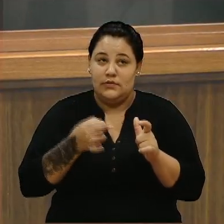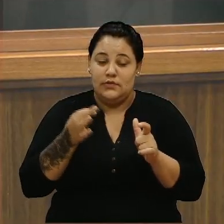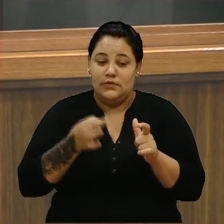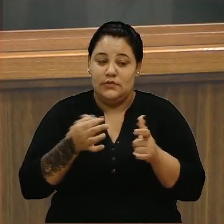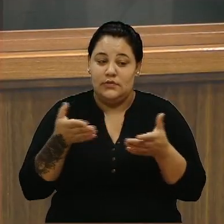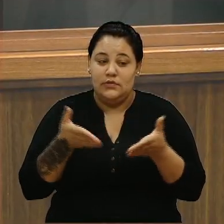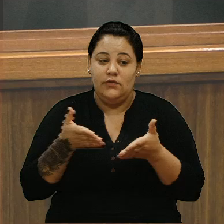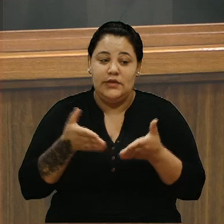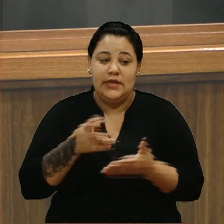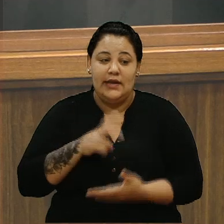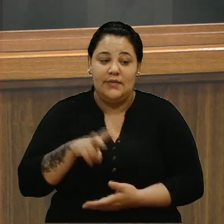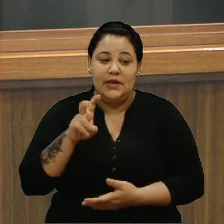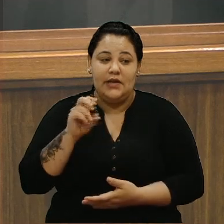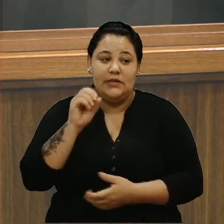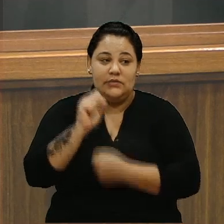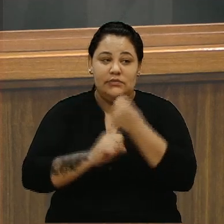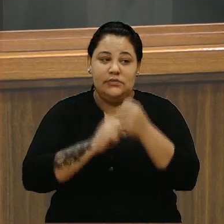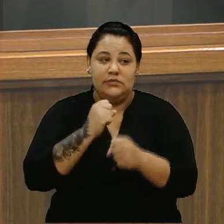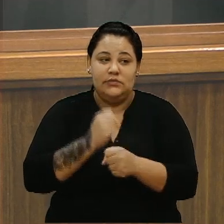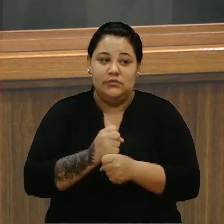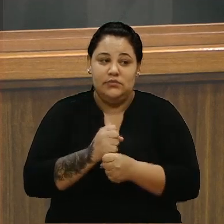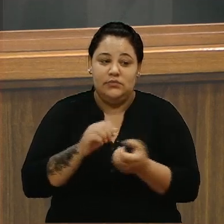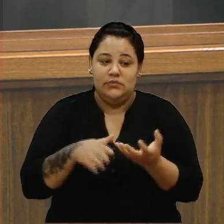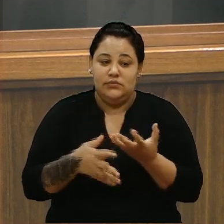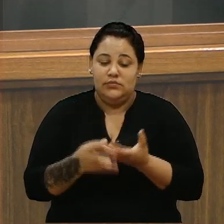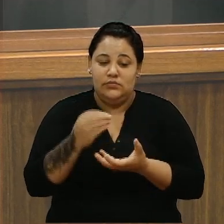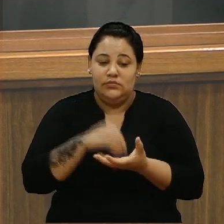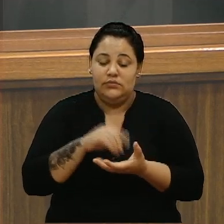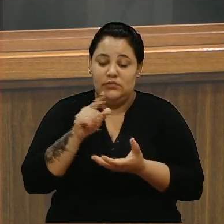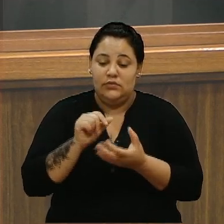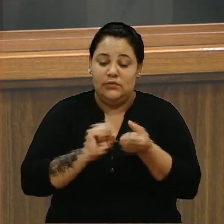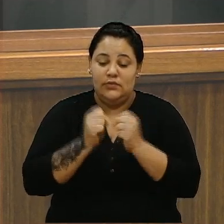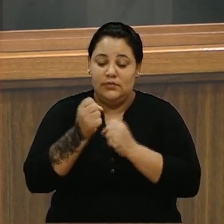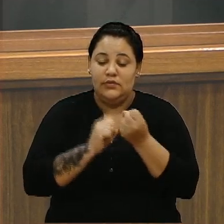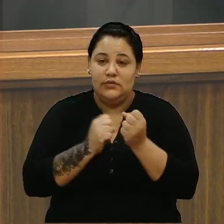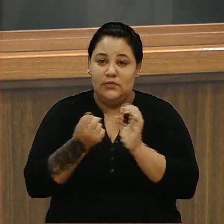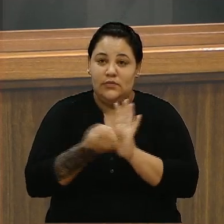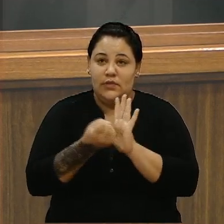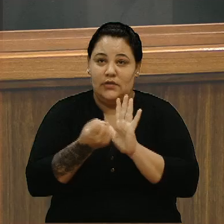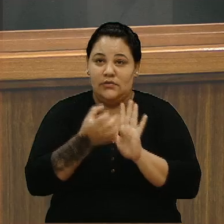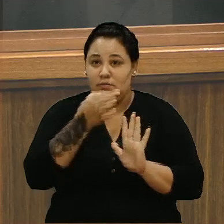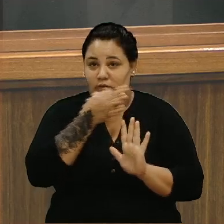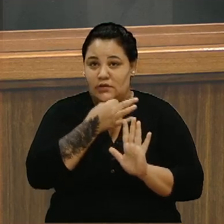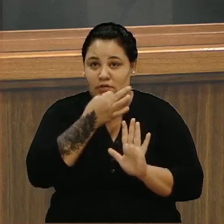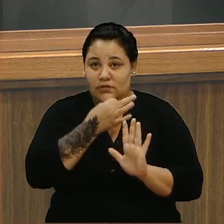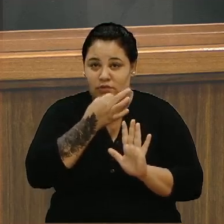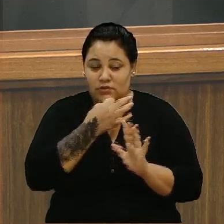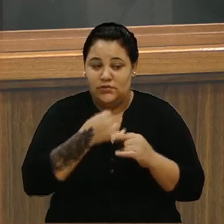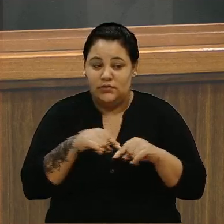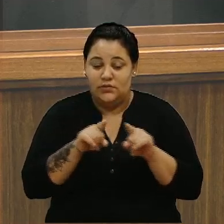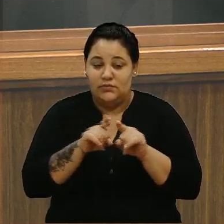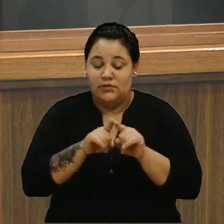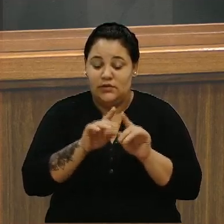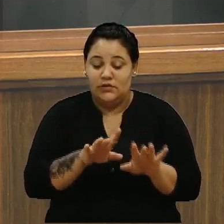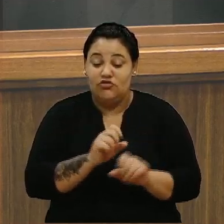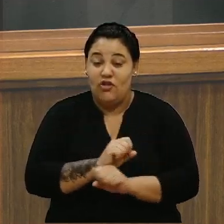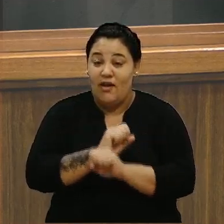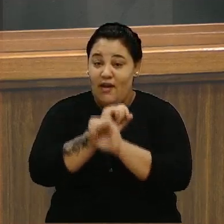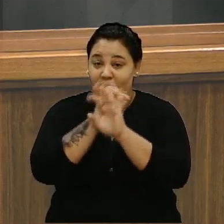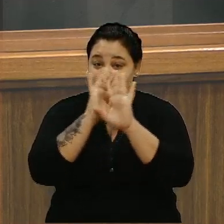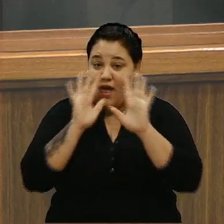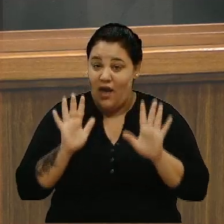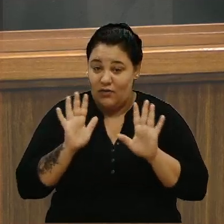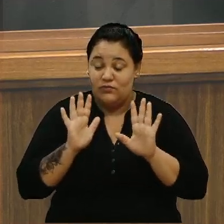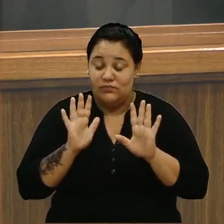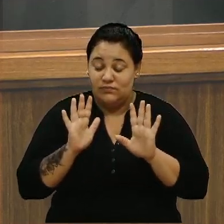da Codeca, é uma empresa, é um símbolo para Caxias, então, que fique bem nítido, né, que de